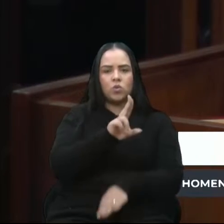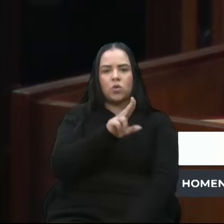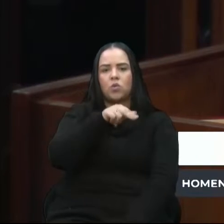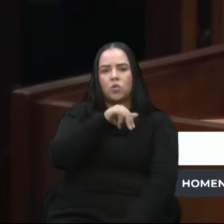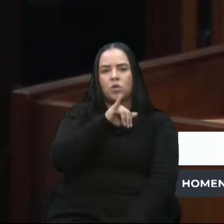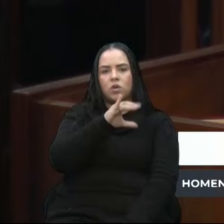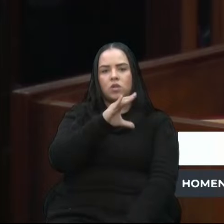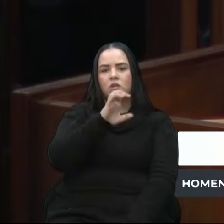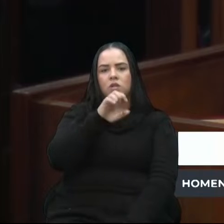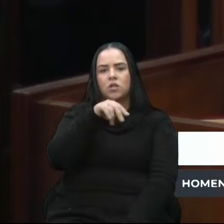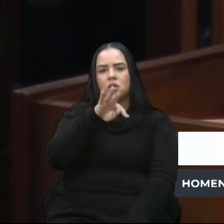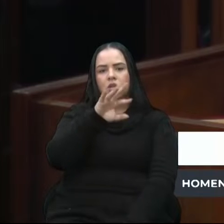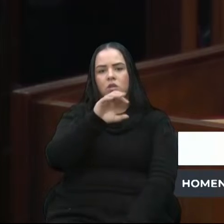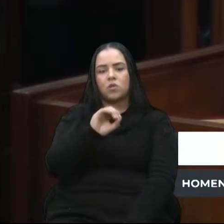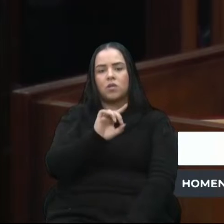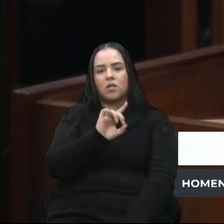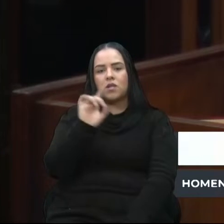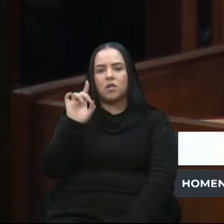do Centro-Oeste do Paraná,